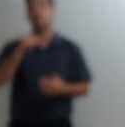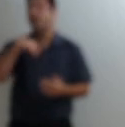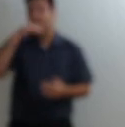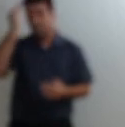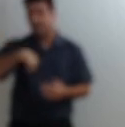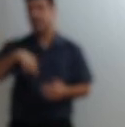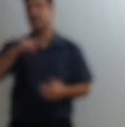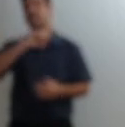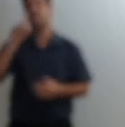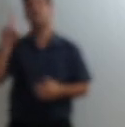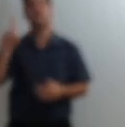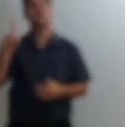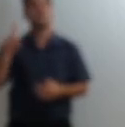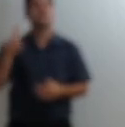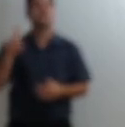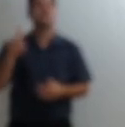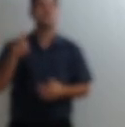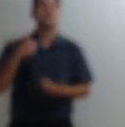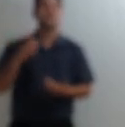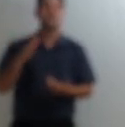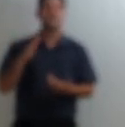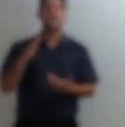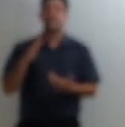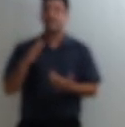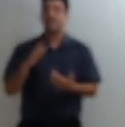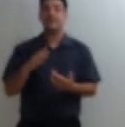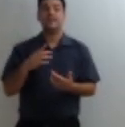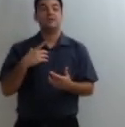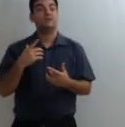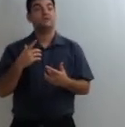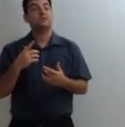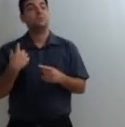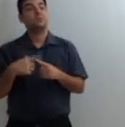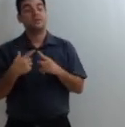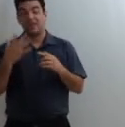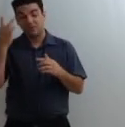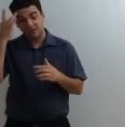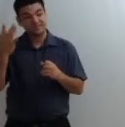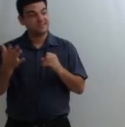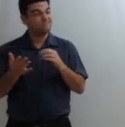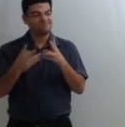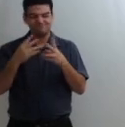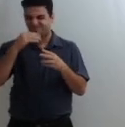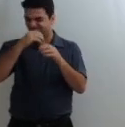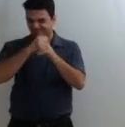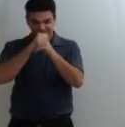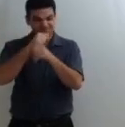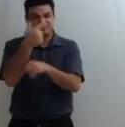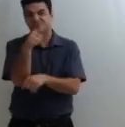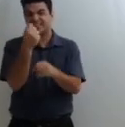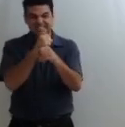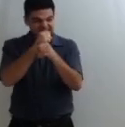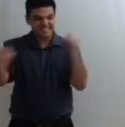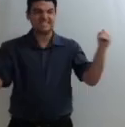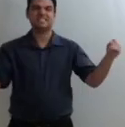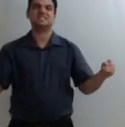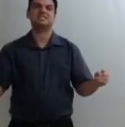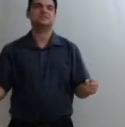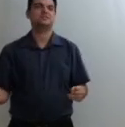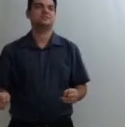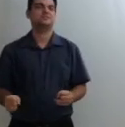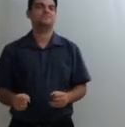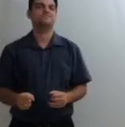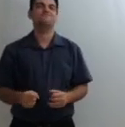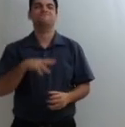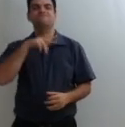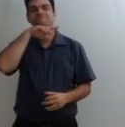uma pobreza quase indigente de fundamentação, é ausência absoluta de fundamentação. Mas, enfim, aos fatos que ensejaram